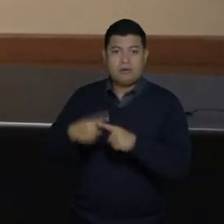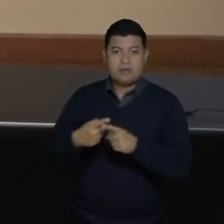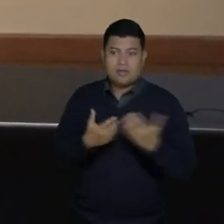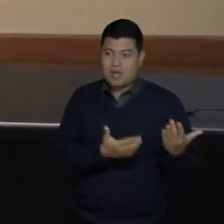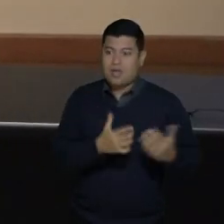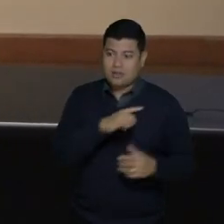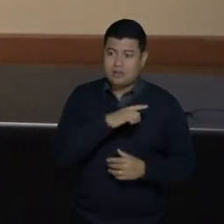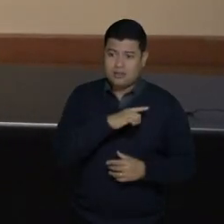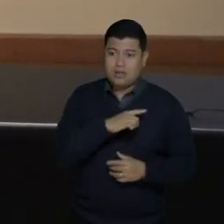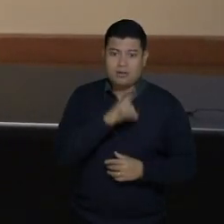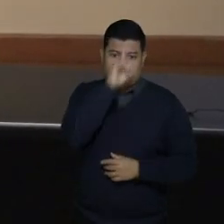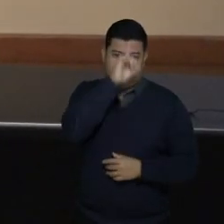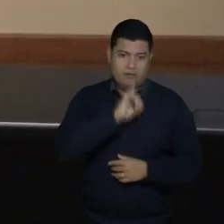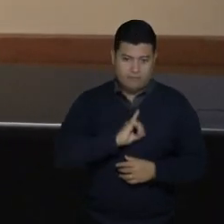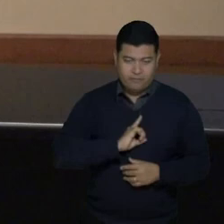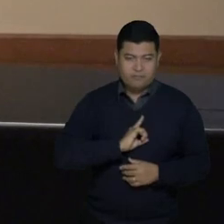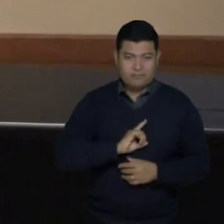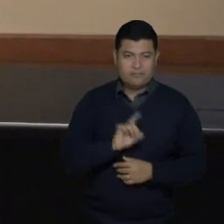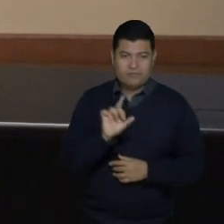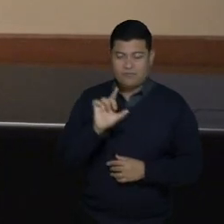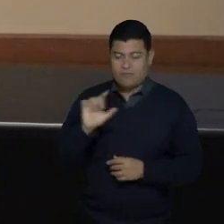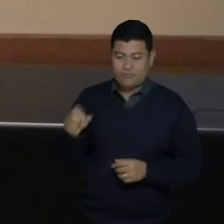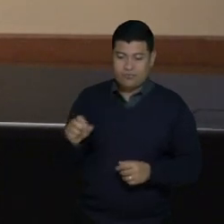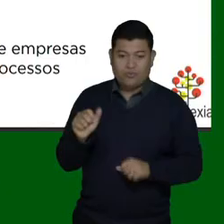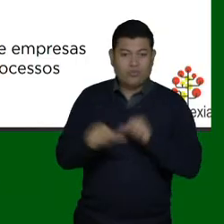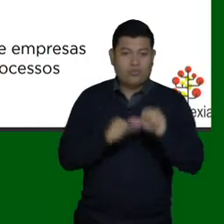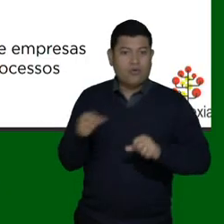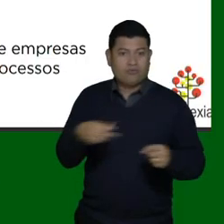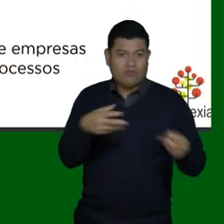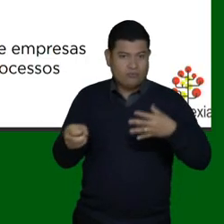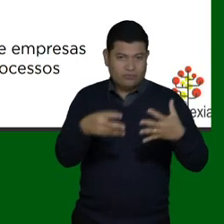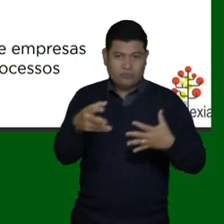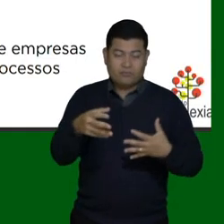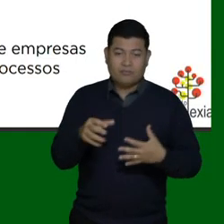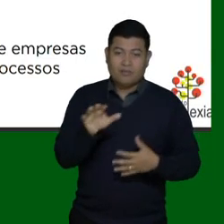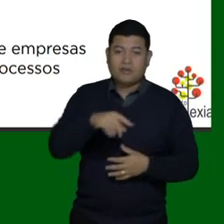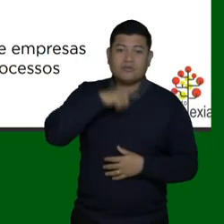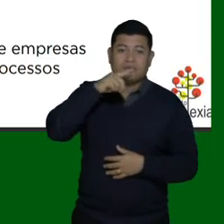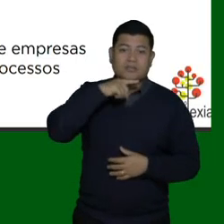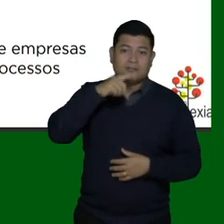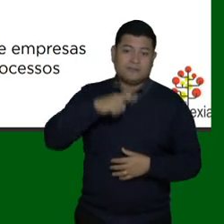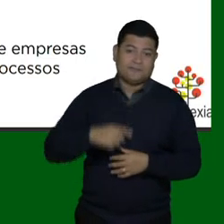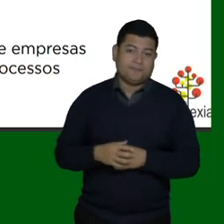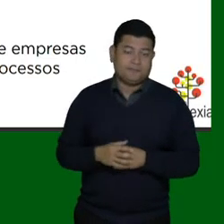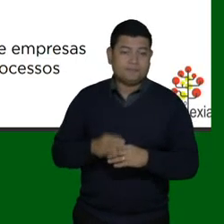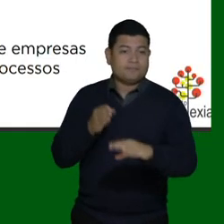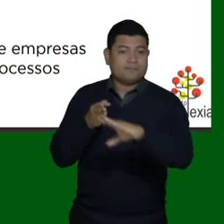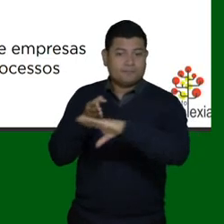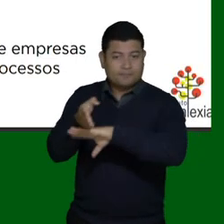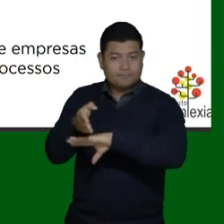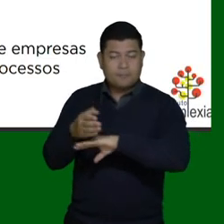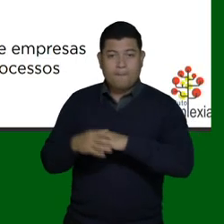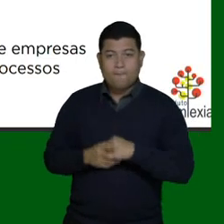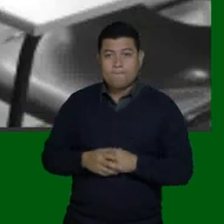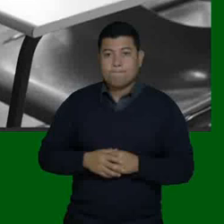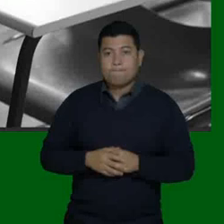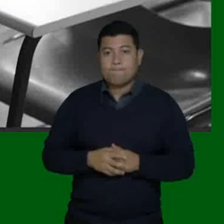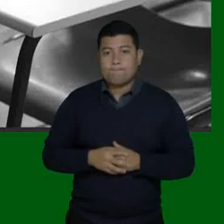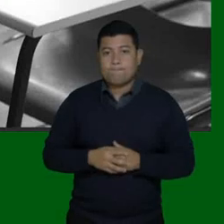inovador e ele é travado ali na porta de entrada então a gente faz esse trabalho de sensibilização também com as